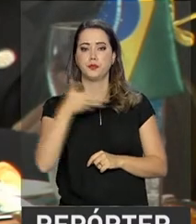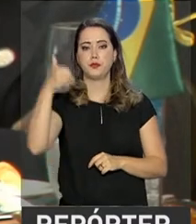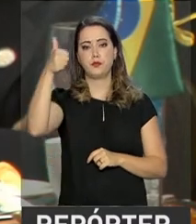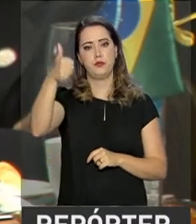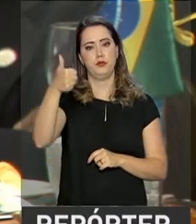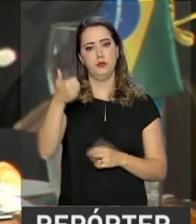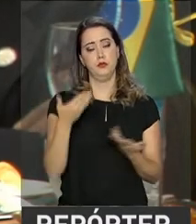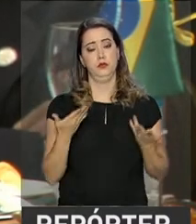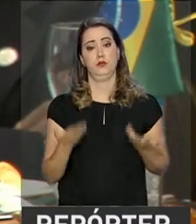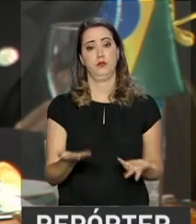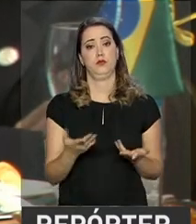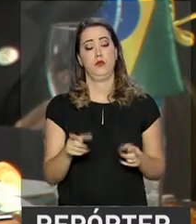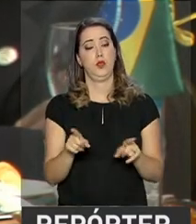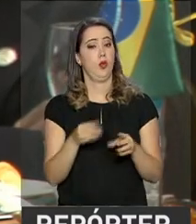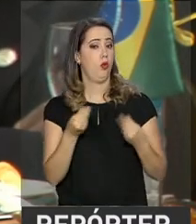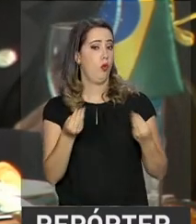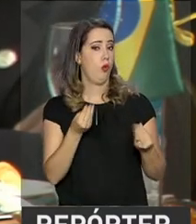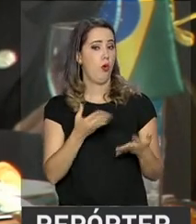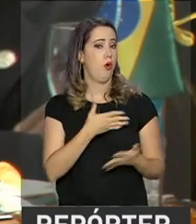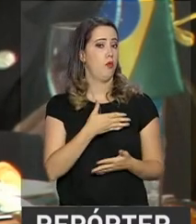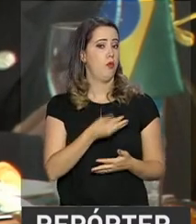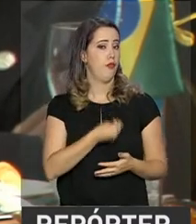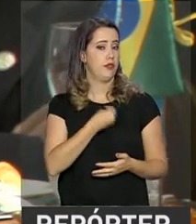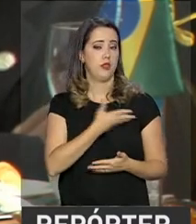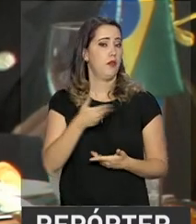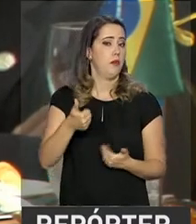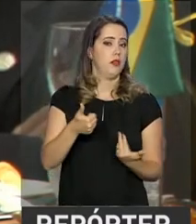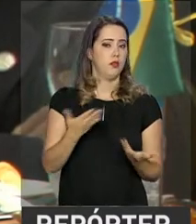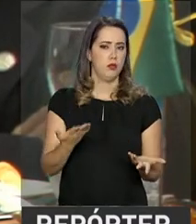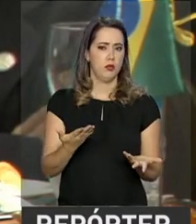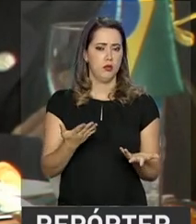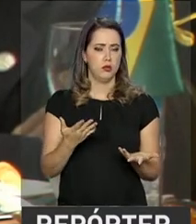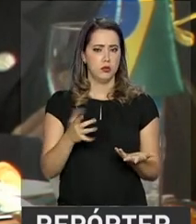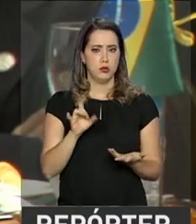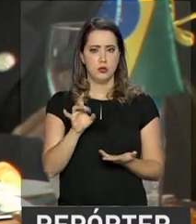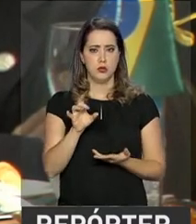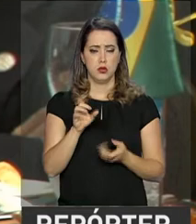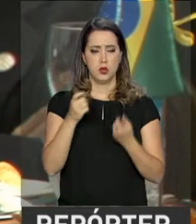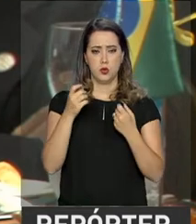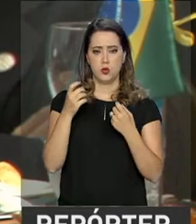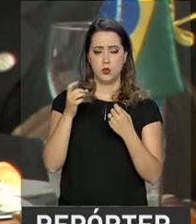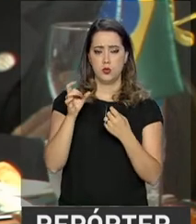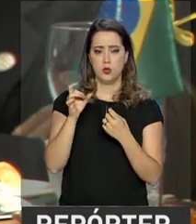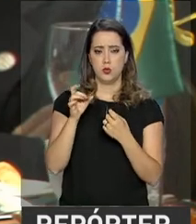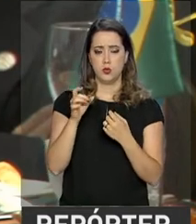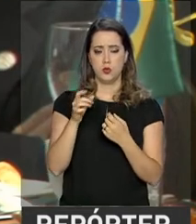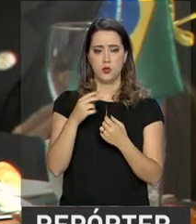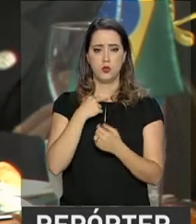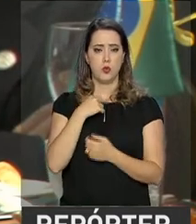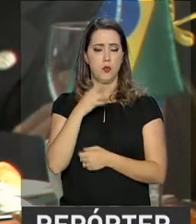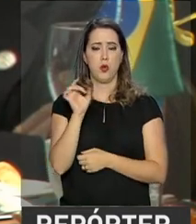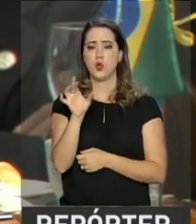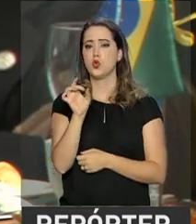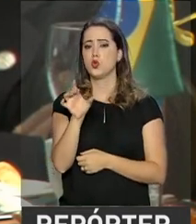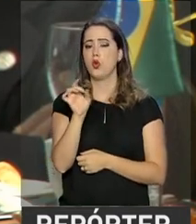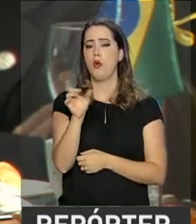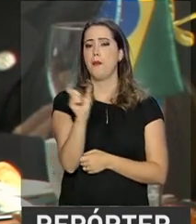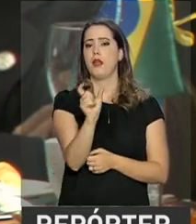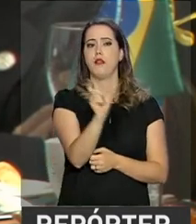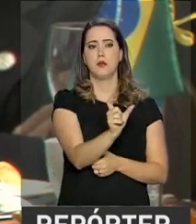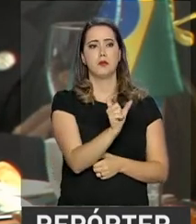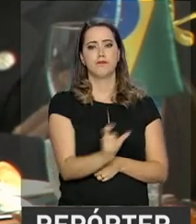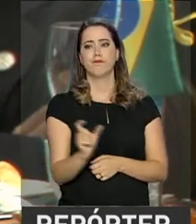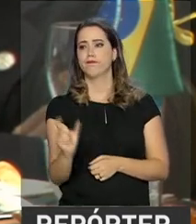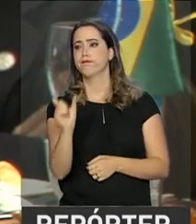e melhorar a vida das pessoas e não de quem quer apenas palavras quer